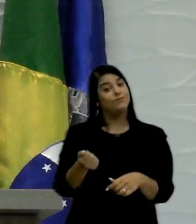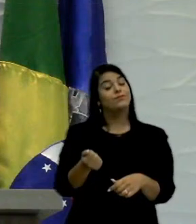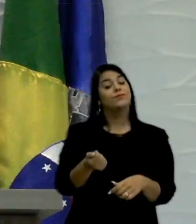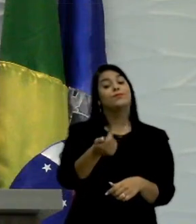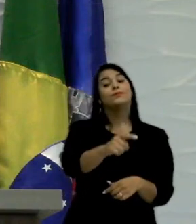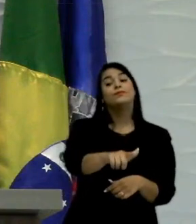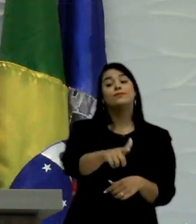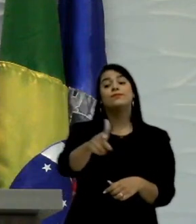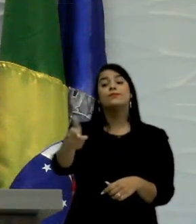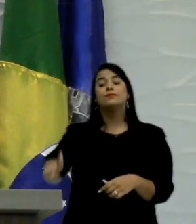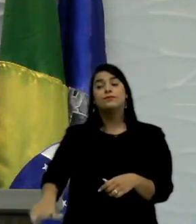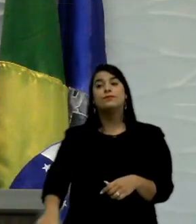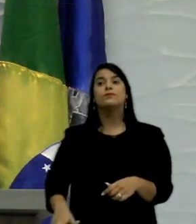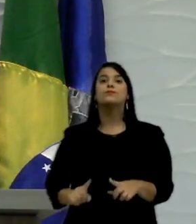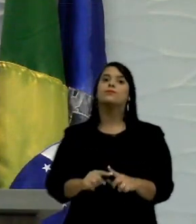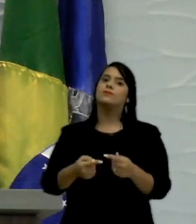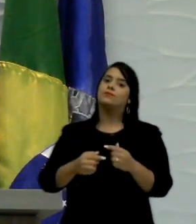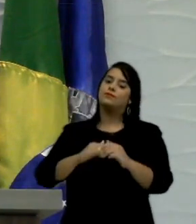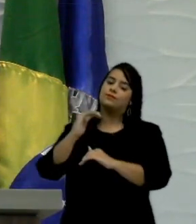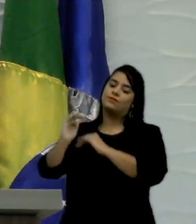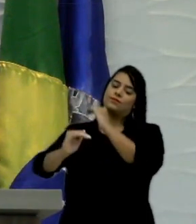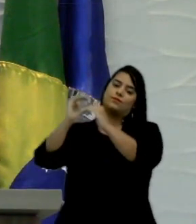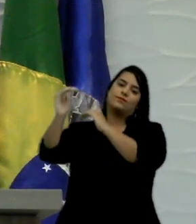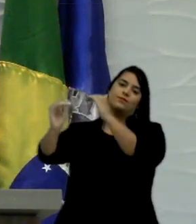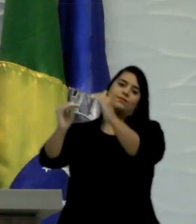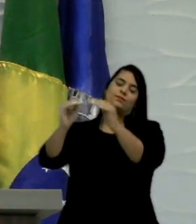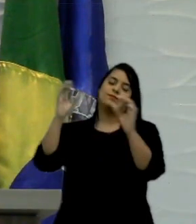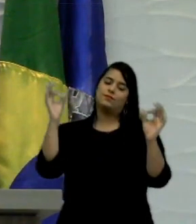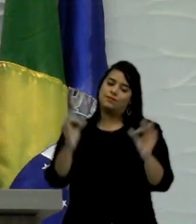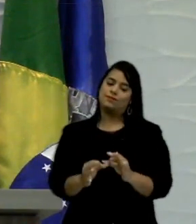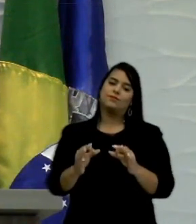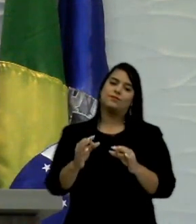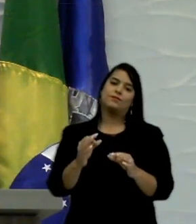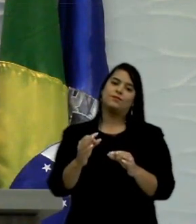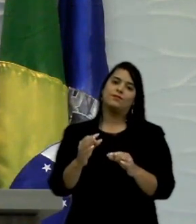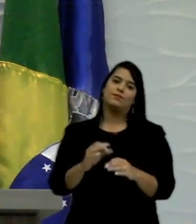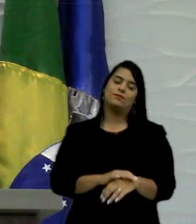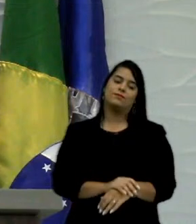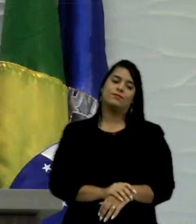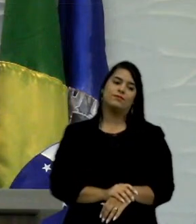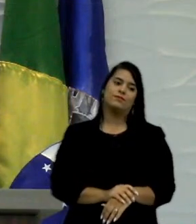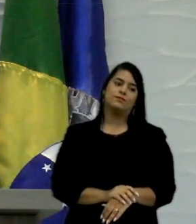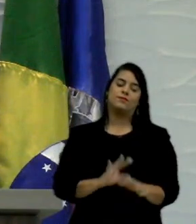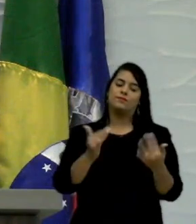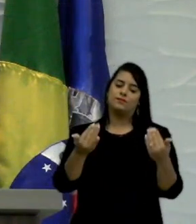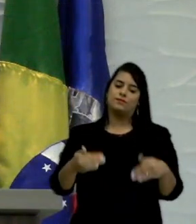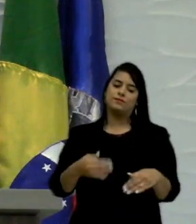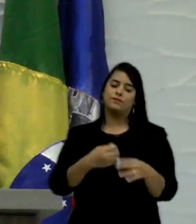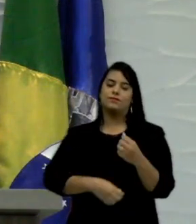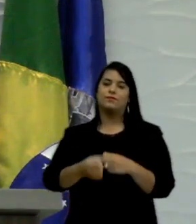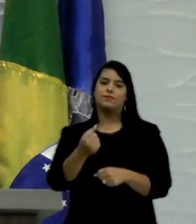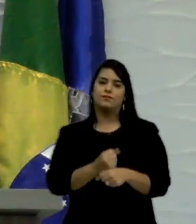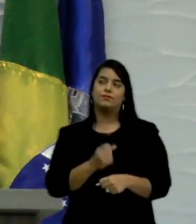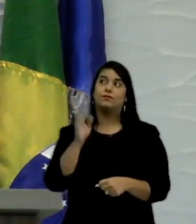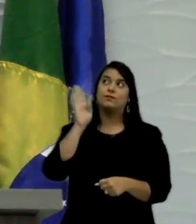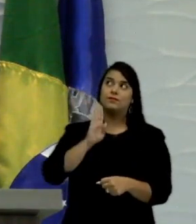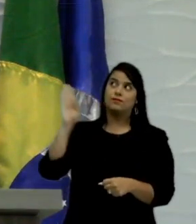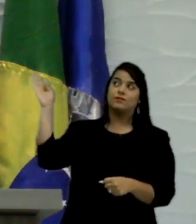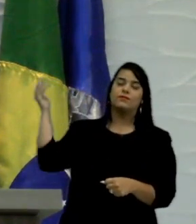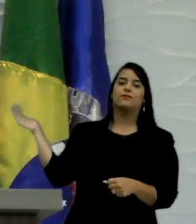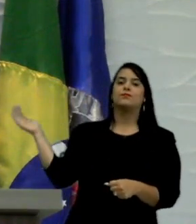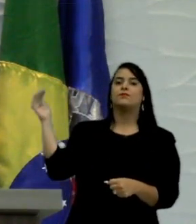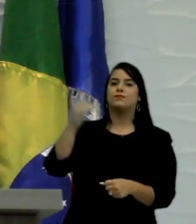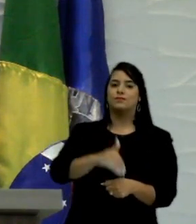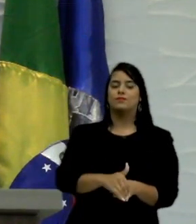pontos, mas a gente tem avançado muito. Tenho certeza que no próximo, até final desse ano, próximo mandato, se Deus quiser,